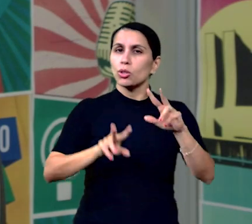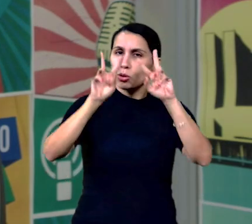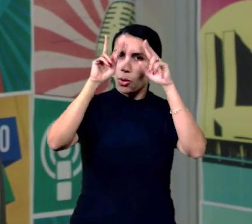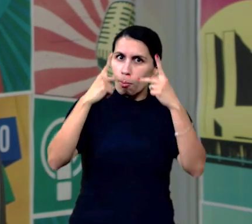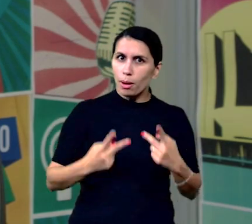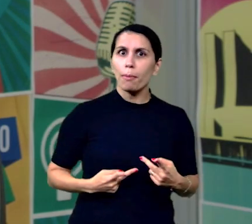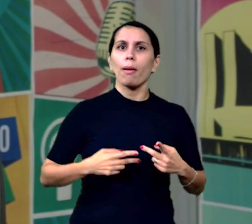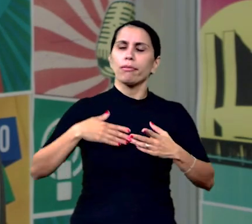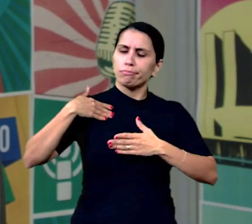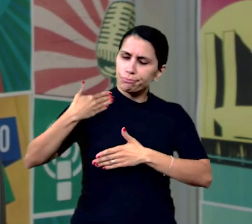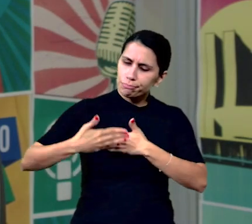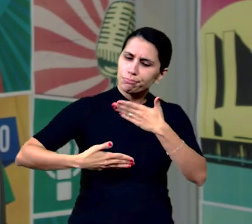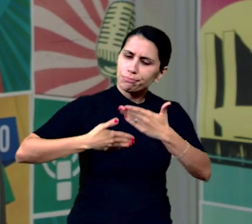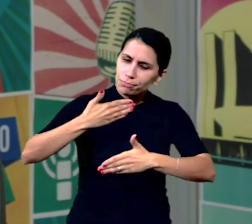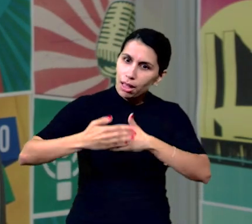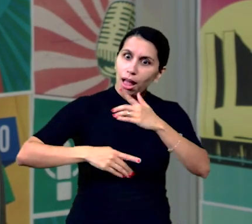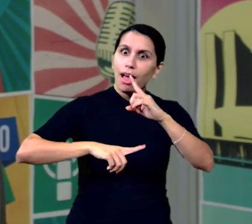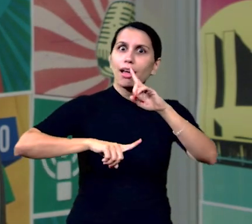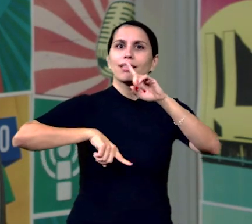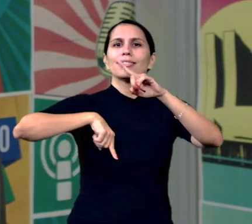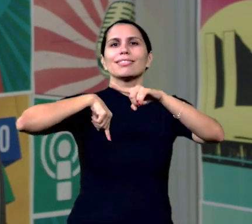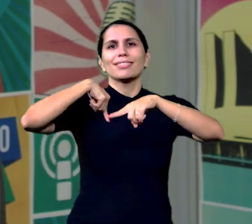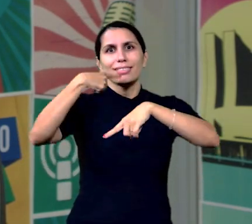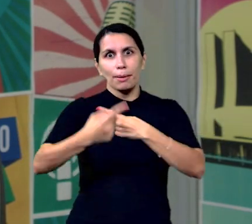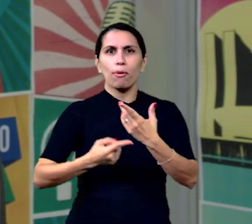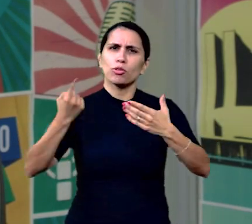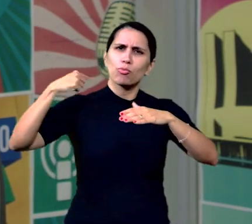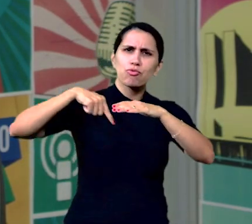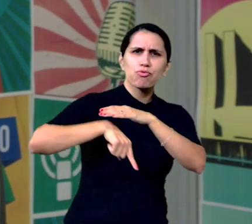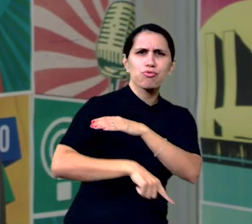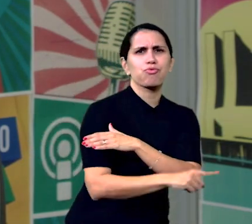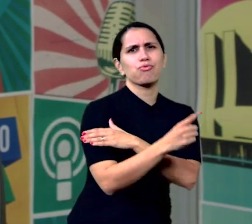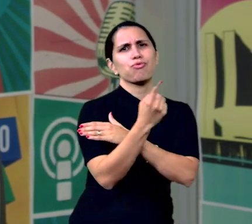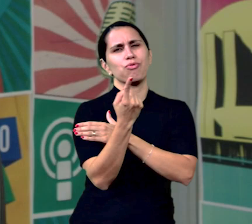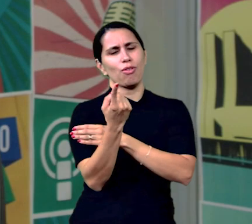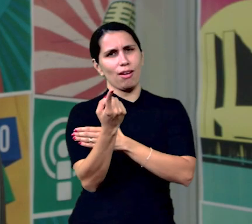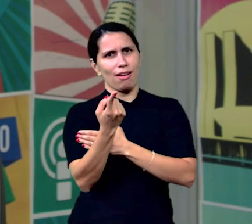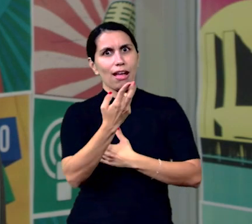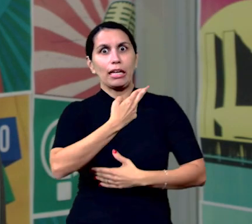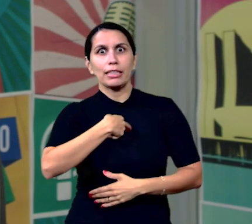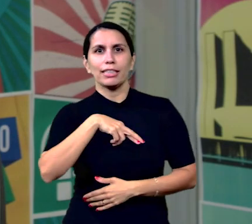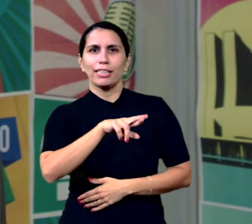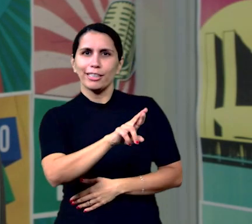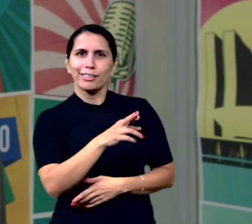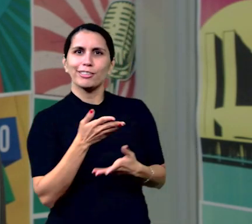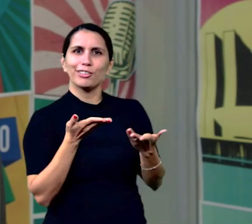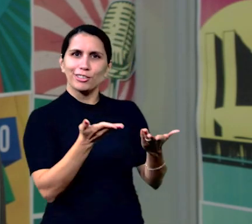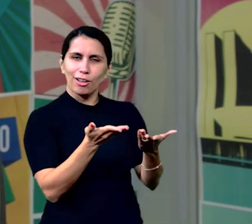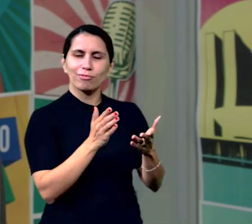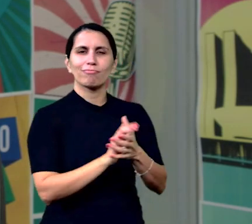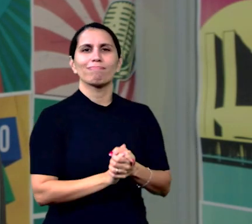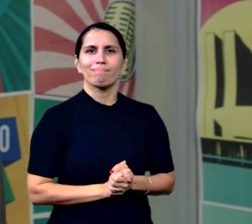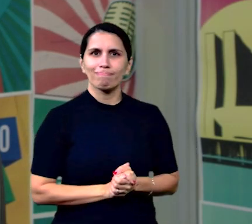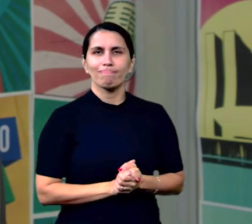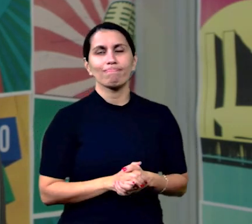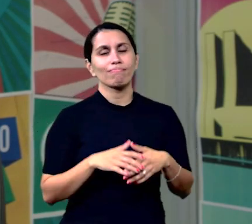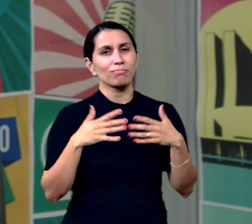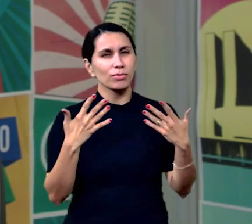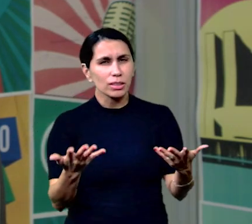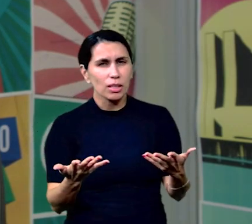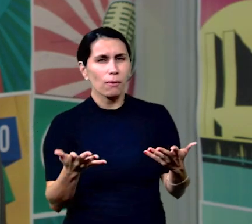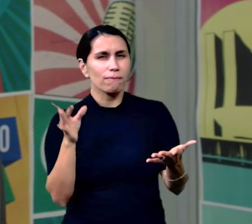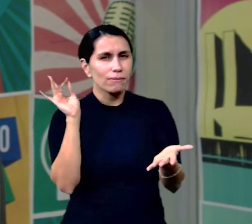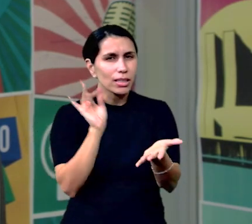chegar na religião, porque a religião é um grande tema de controvérsia, disputa e conflito na sociedade brasileira. Então acho que a